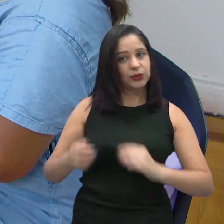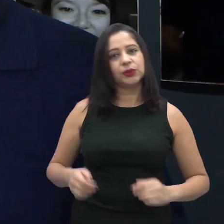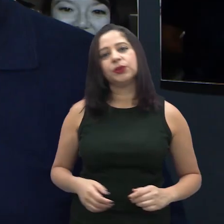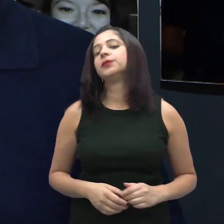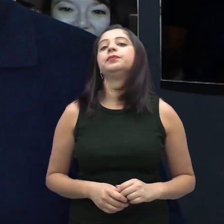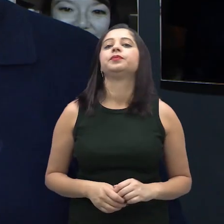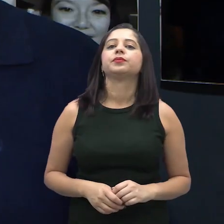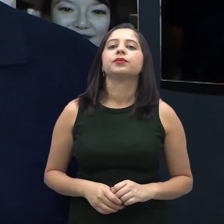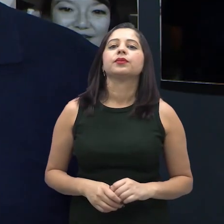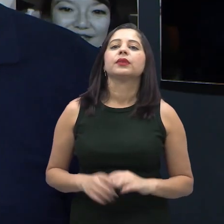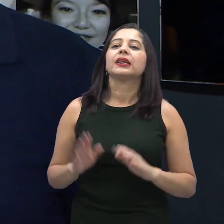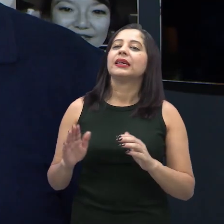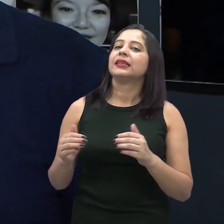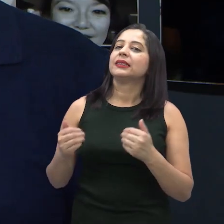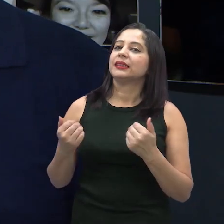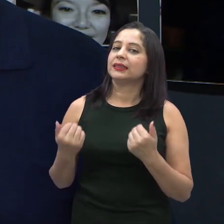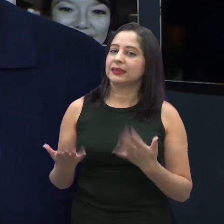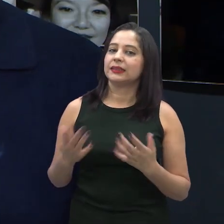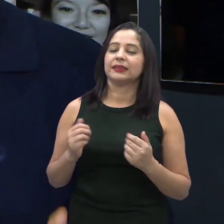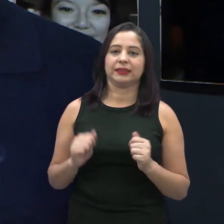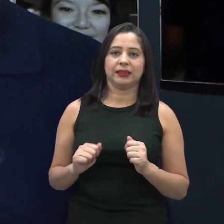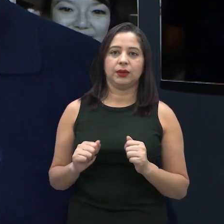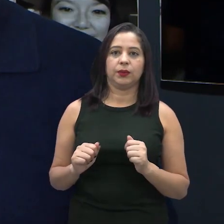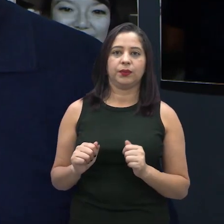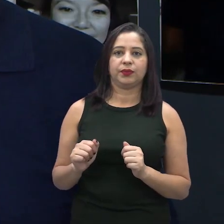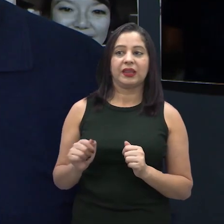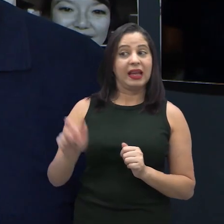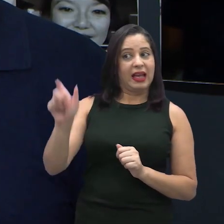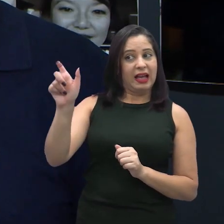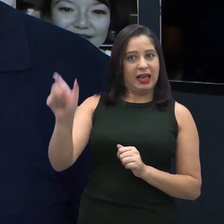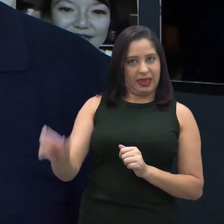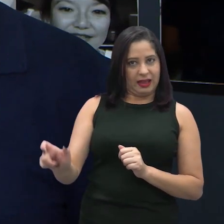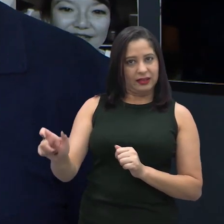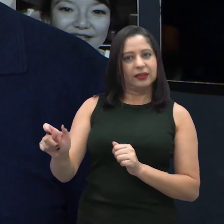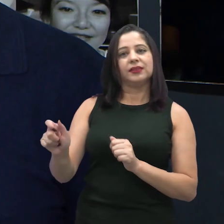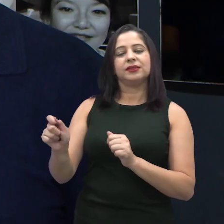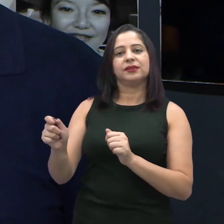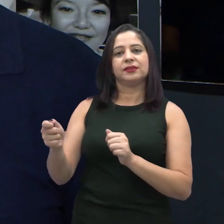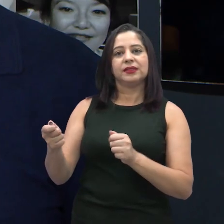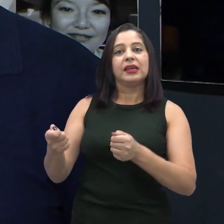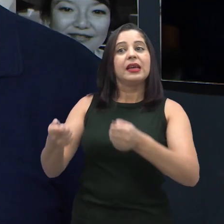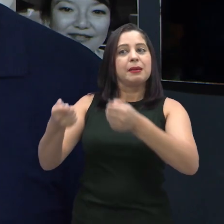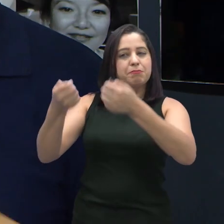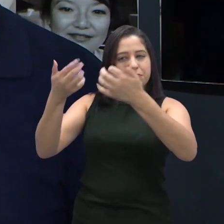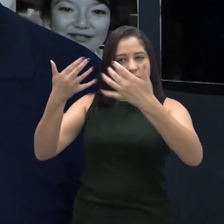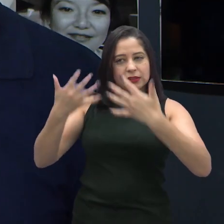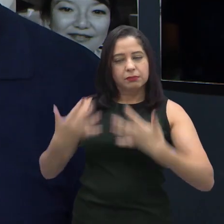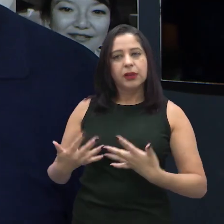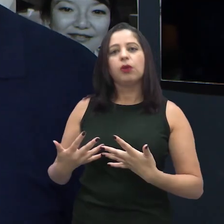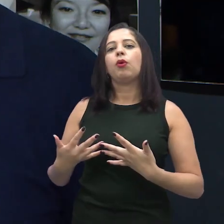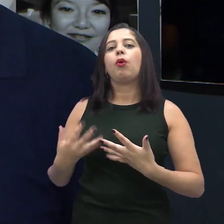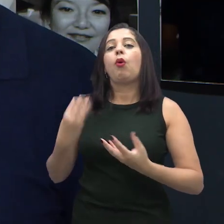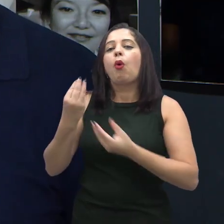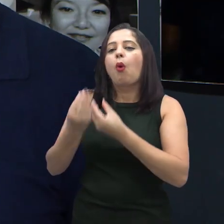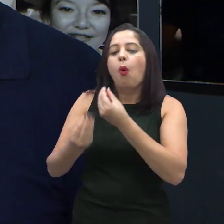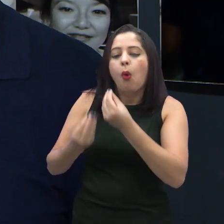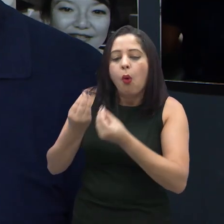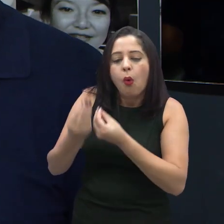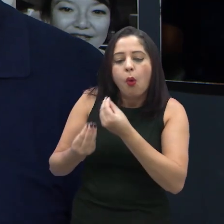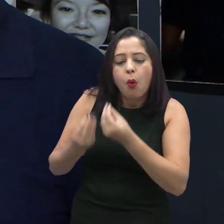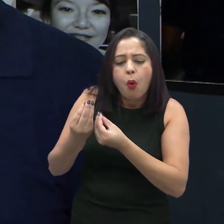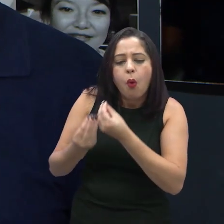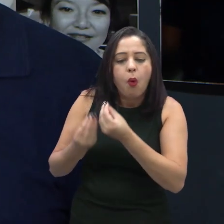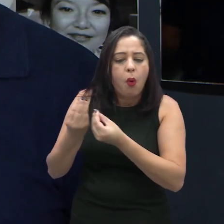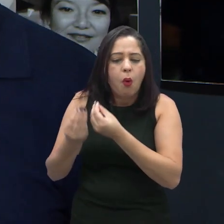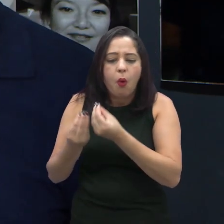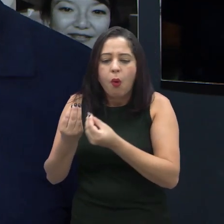crianças. Inicialmente ela passou como funciona o processo de inventariar